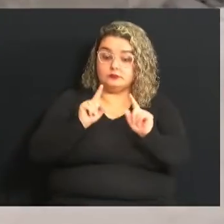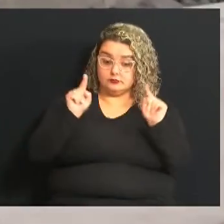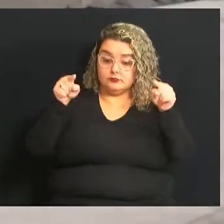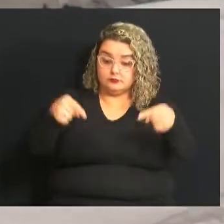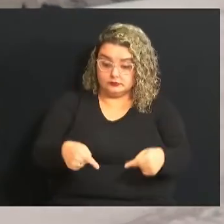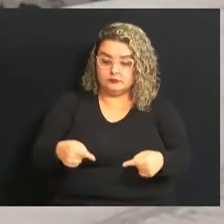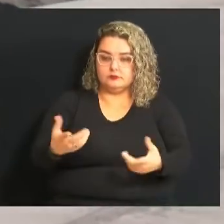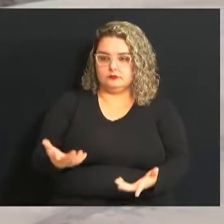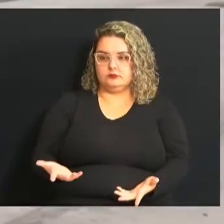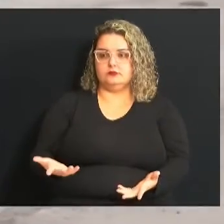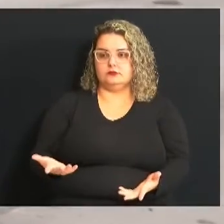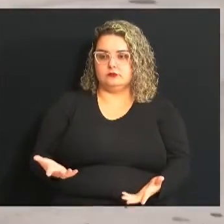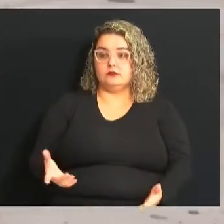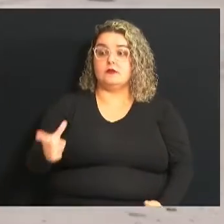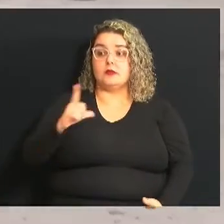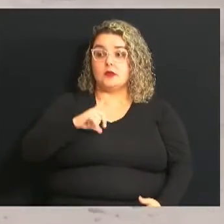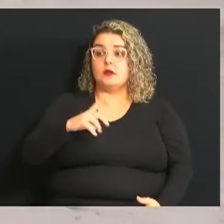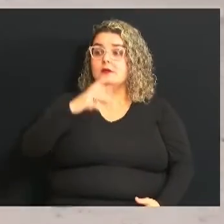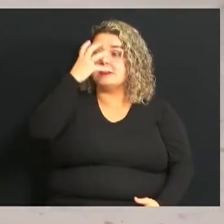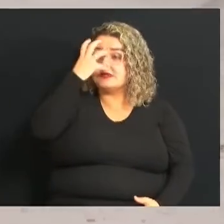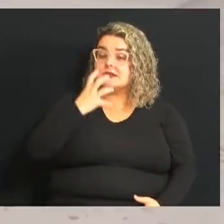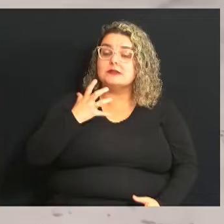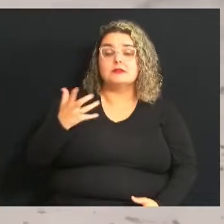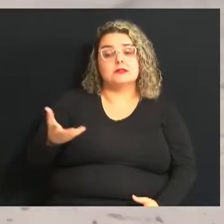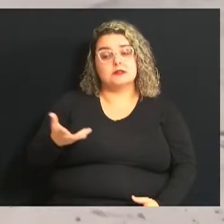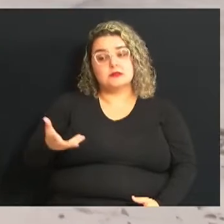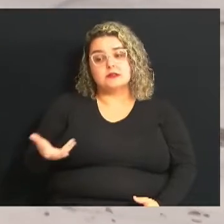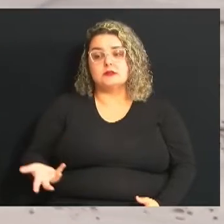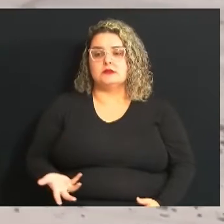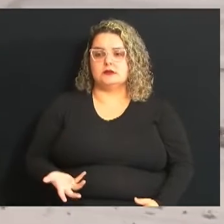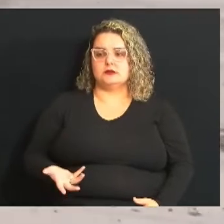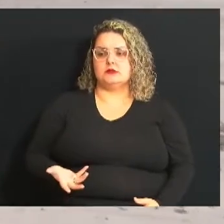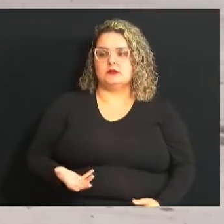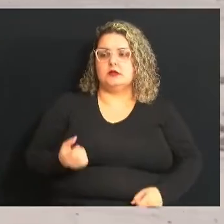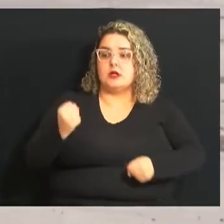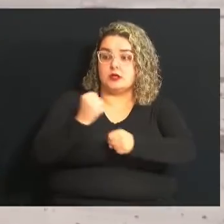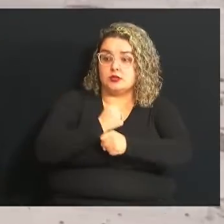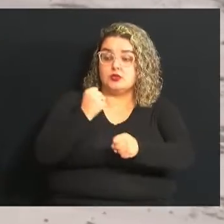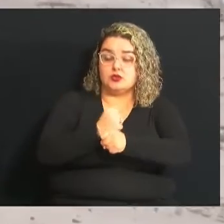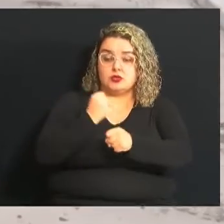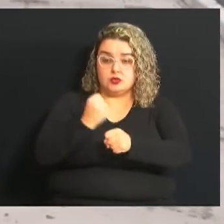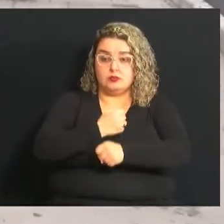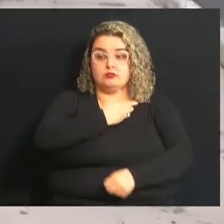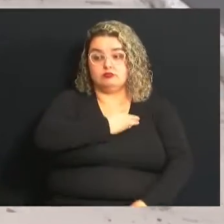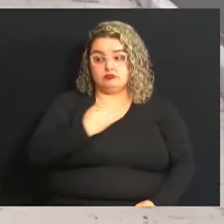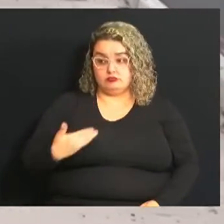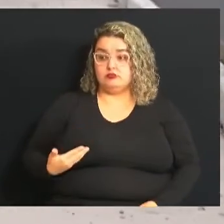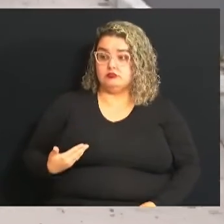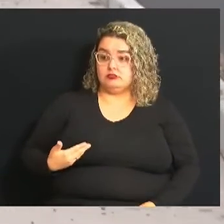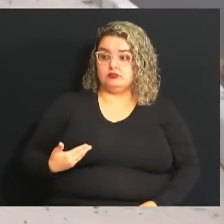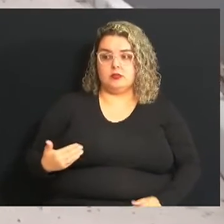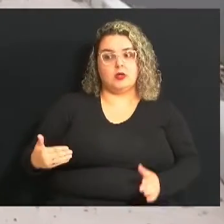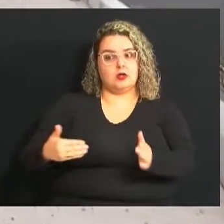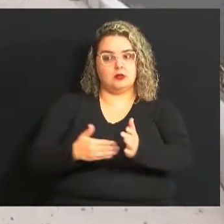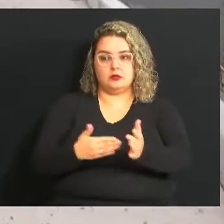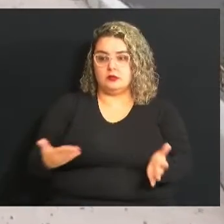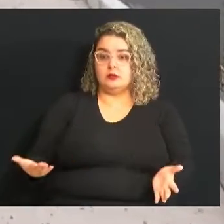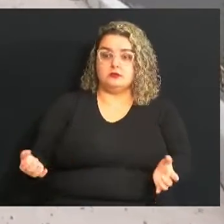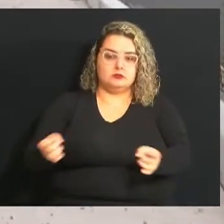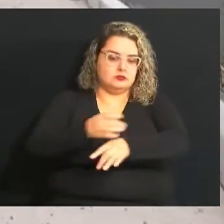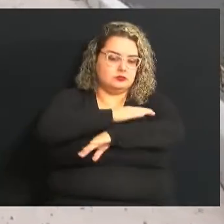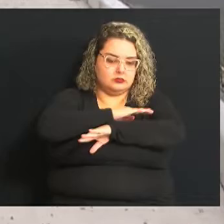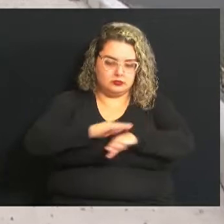de que a gente tenha mais seriedade em relação às obras públicas e somente ter inauguração quando ela quer acabar realmente.